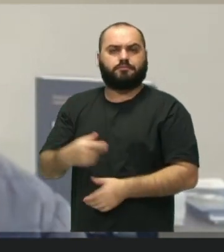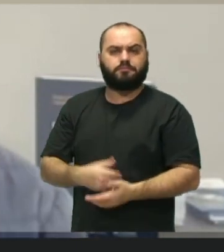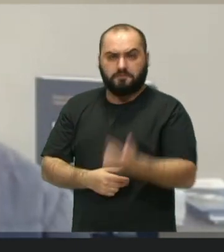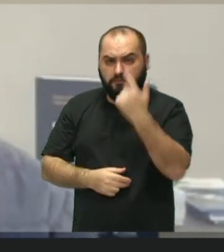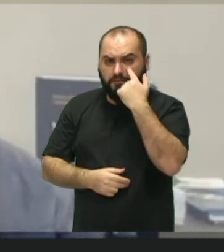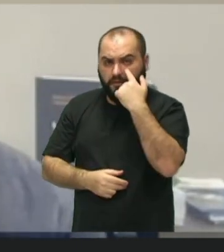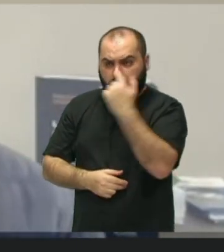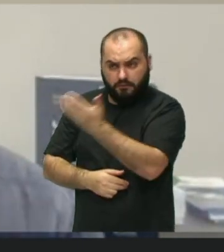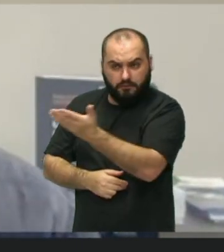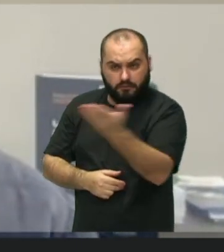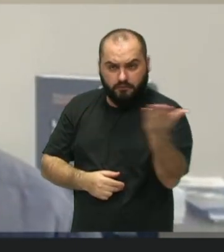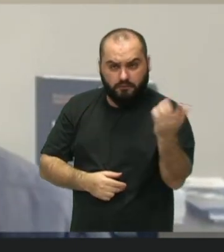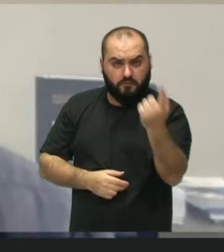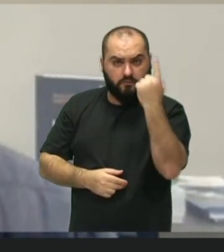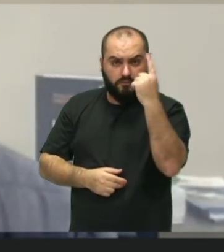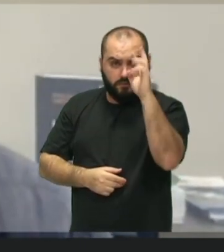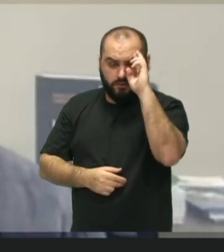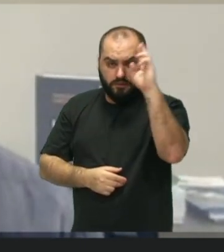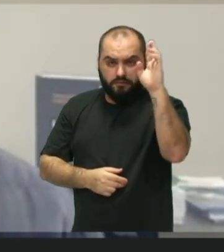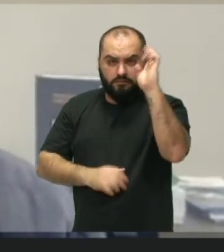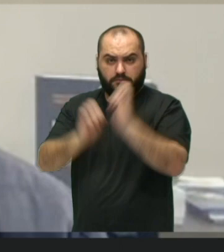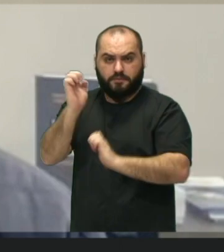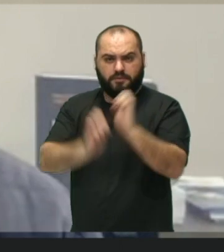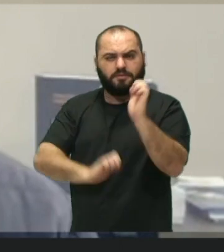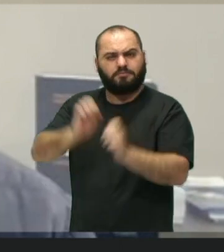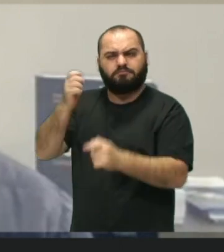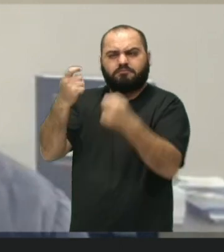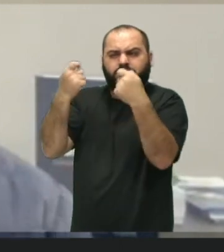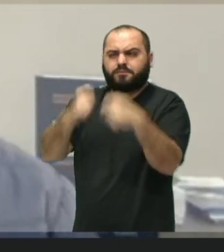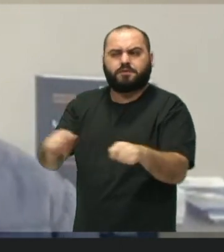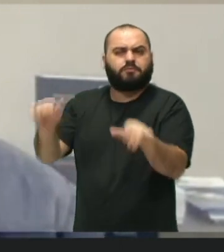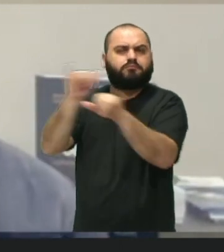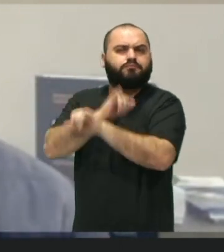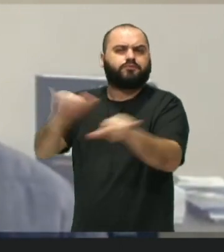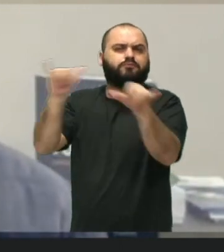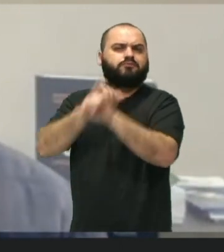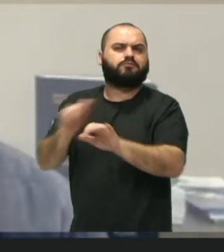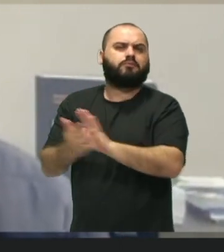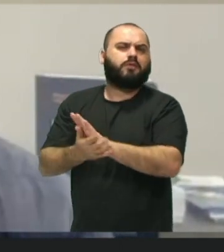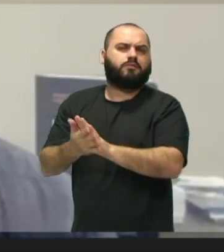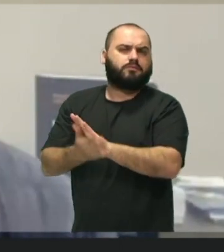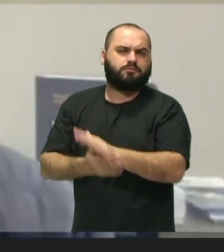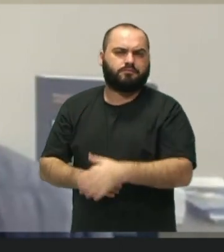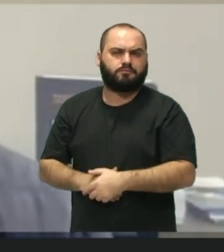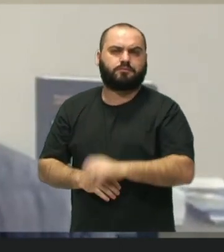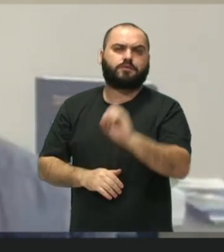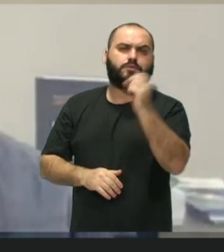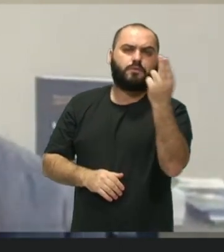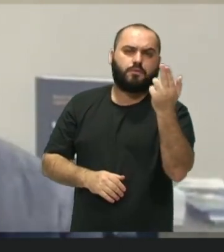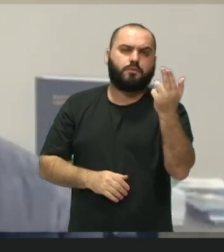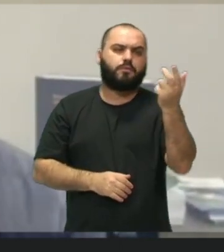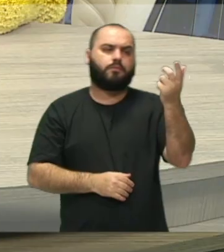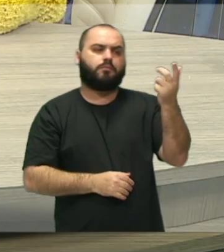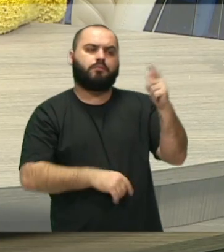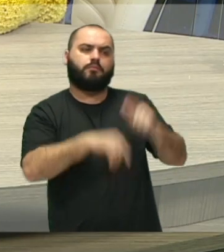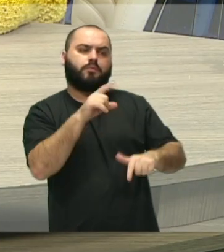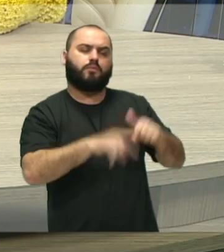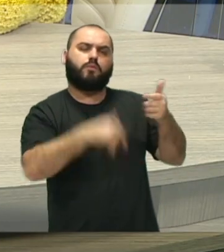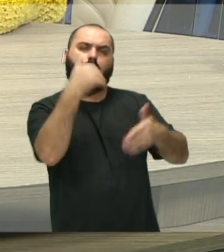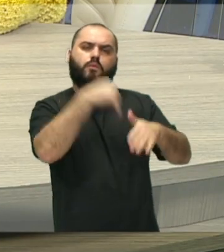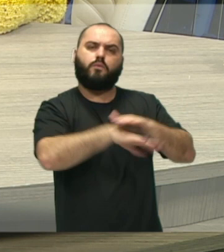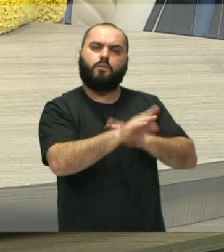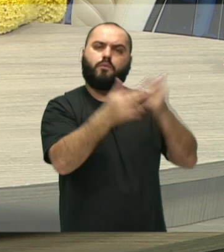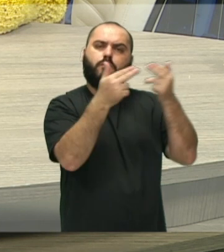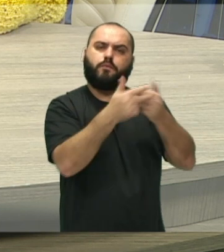você, o empresário, não precisar investir em marketing, né? Ou precisar investir em grandes estoques ou uma grande estrutura